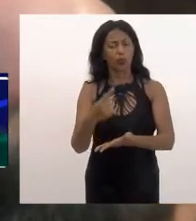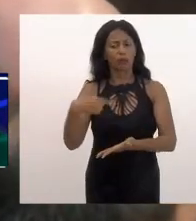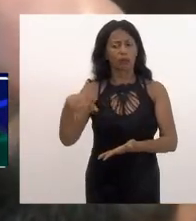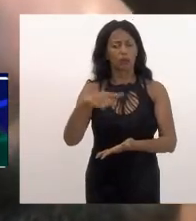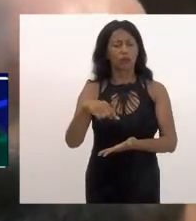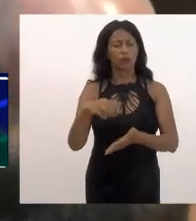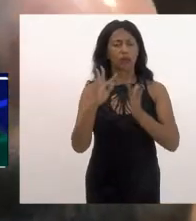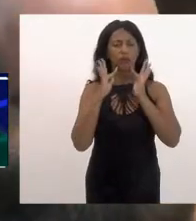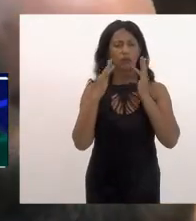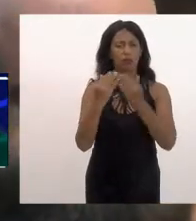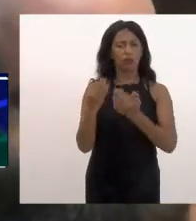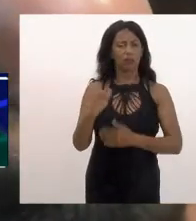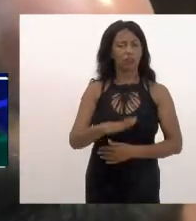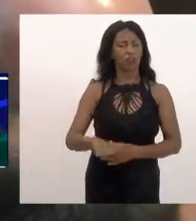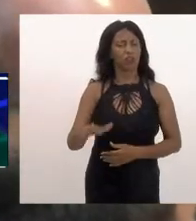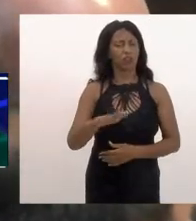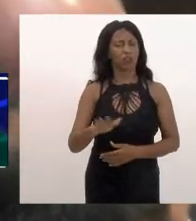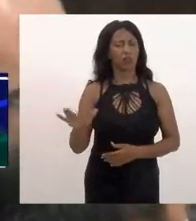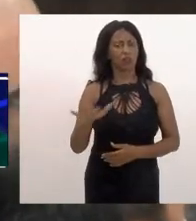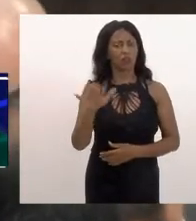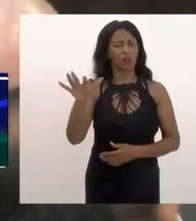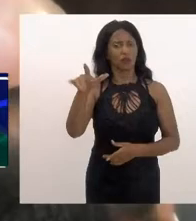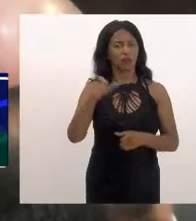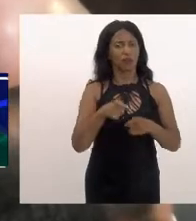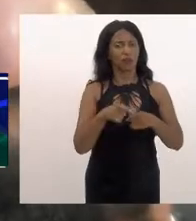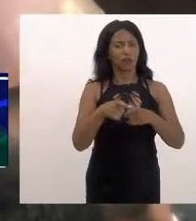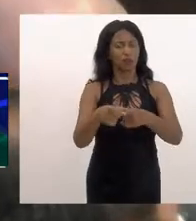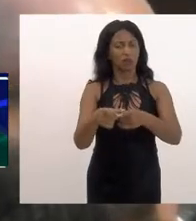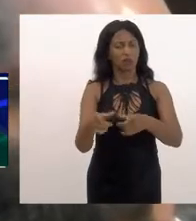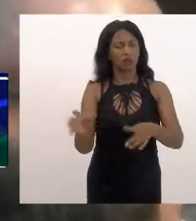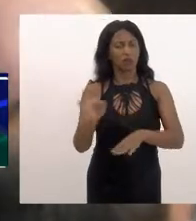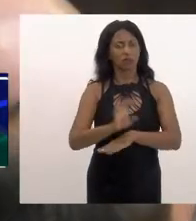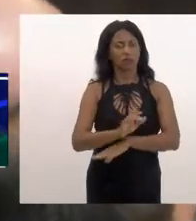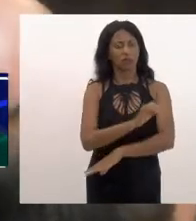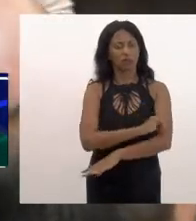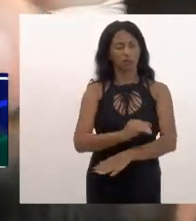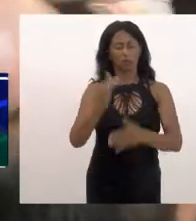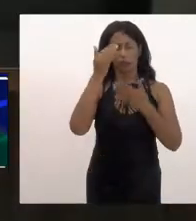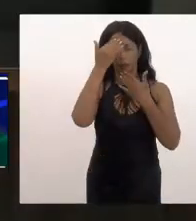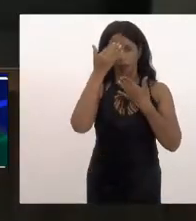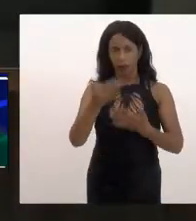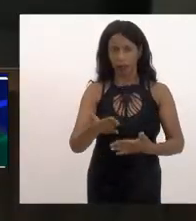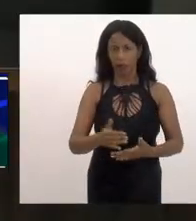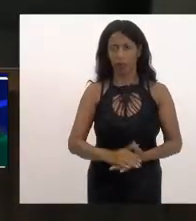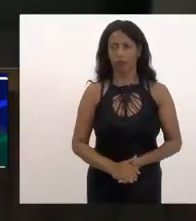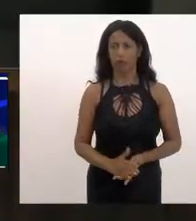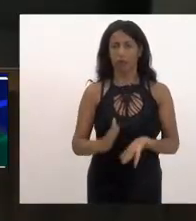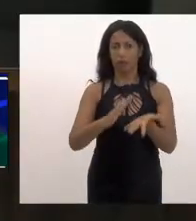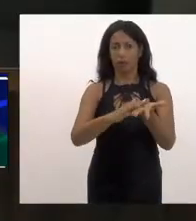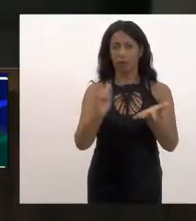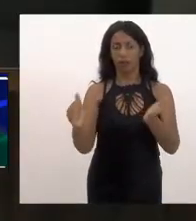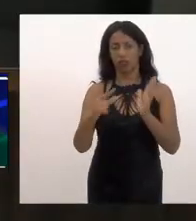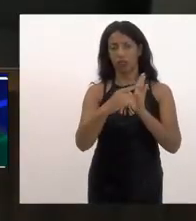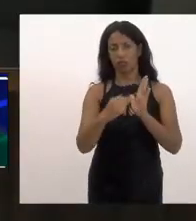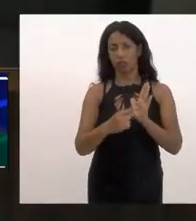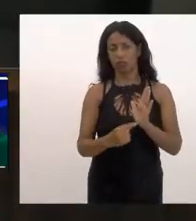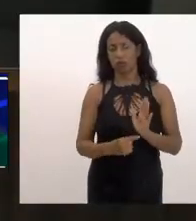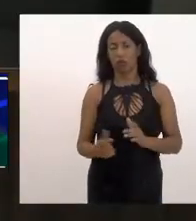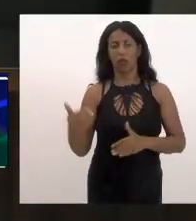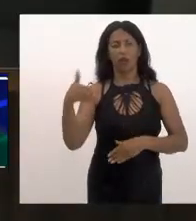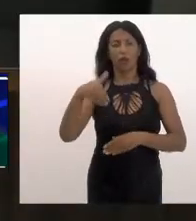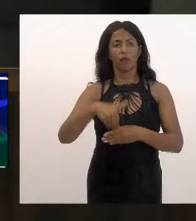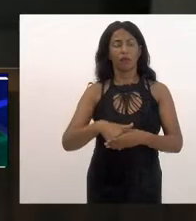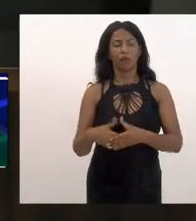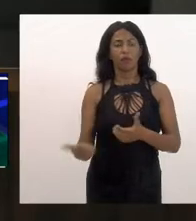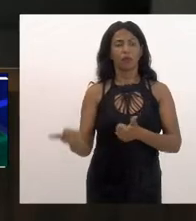nossas crianças e adolescentes das favelas e periferias do Rio de Janeiro. Obrigada. Então, retirados os destaques, em